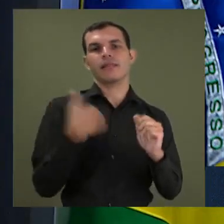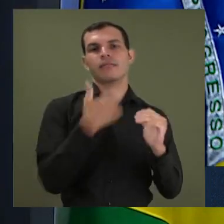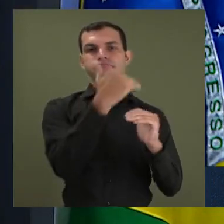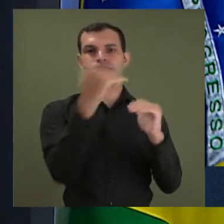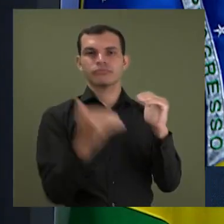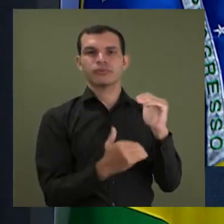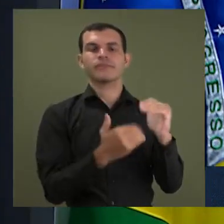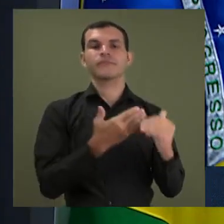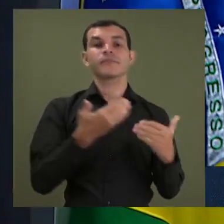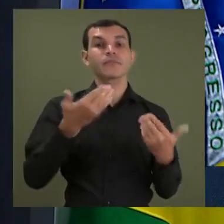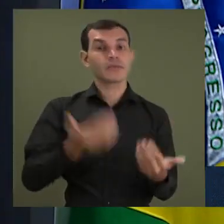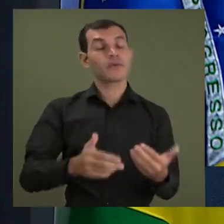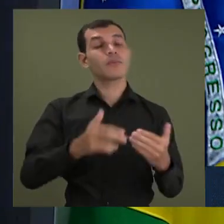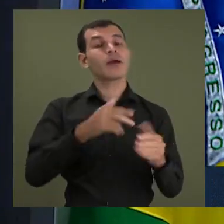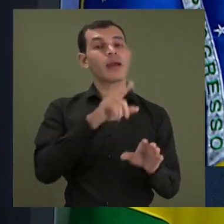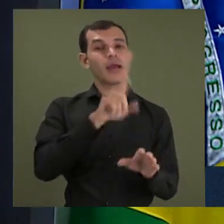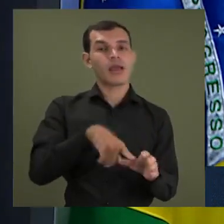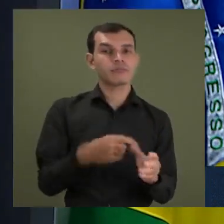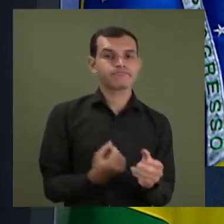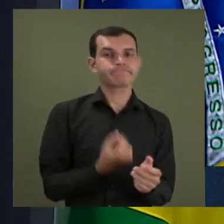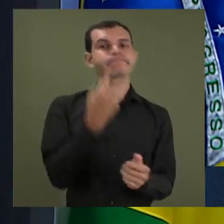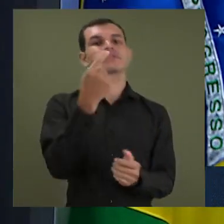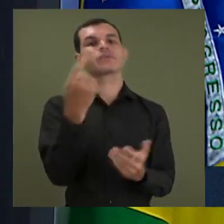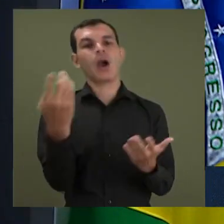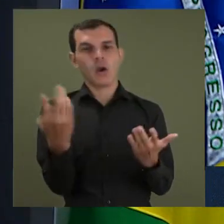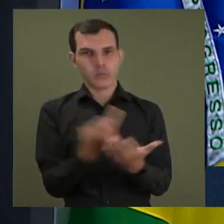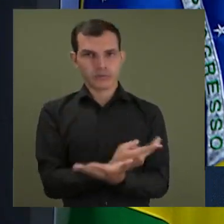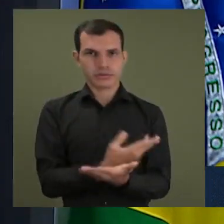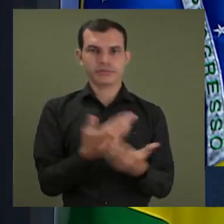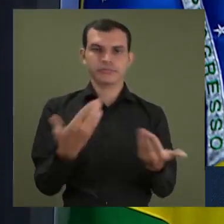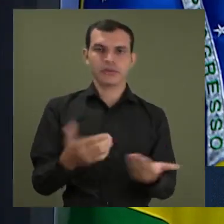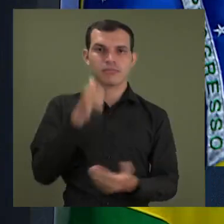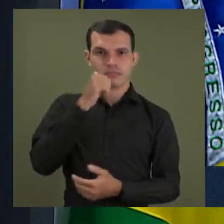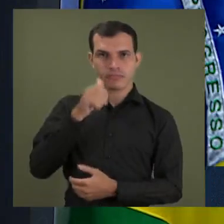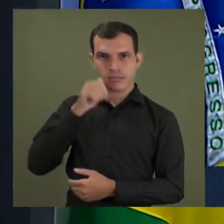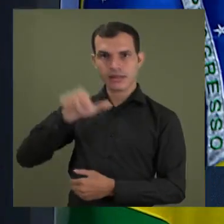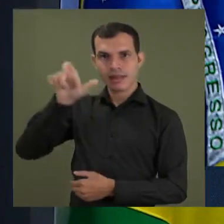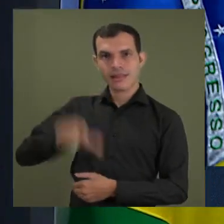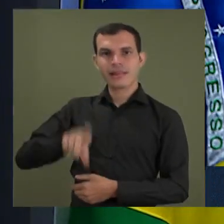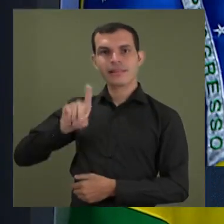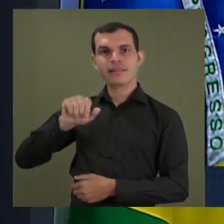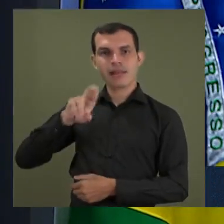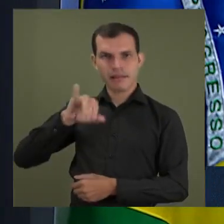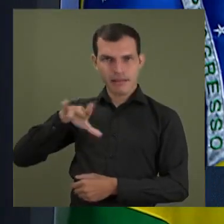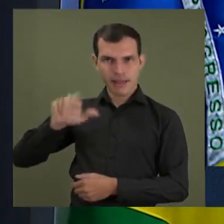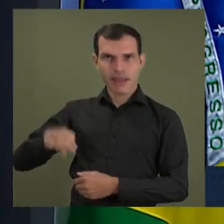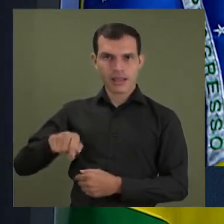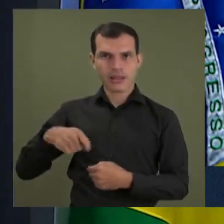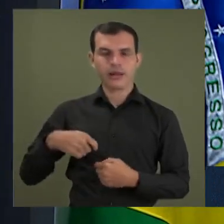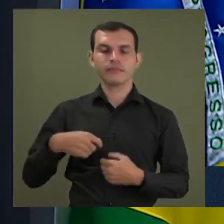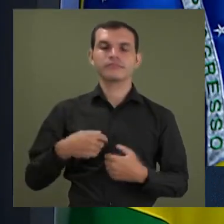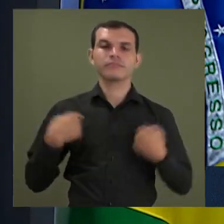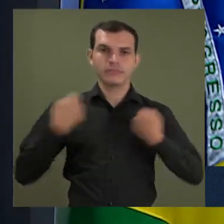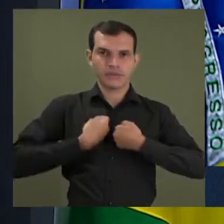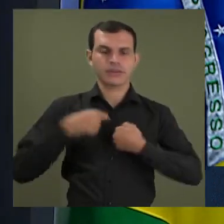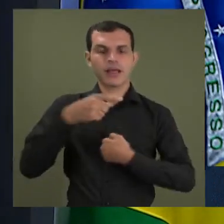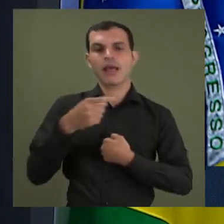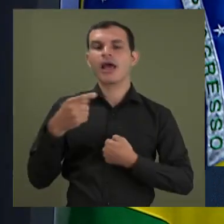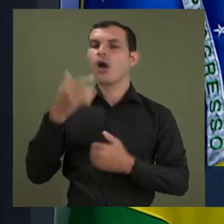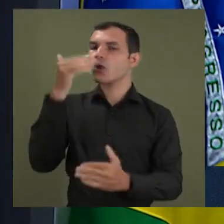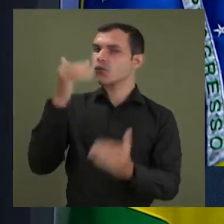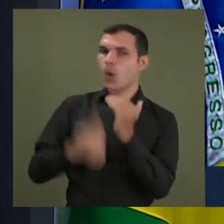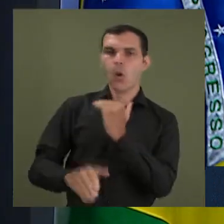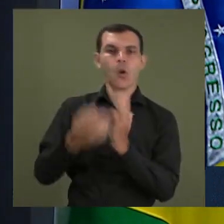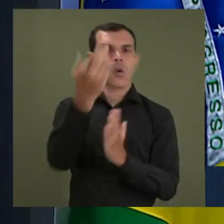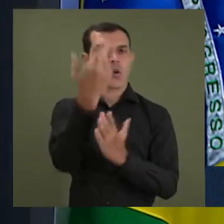exceção. Mas a ministra Daniela Teixeira divergiu do voto do relator, dizendo que,